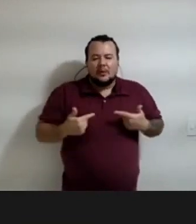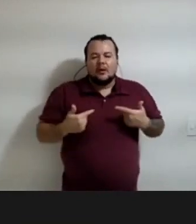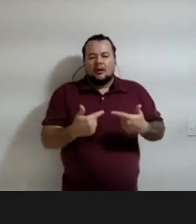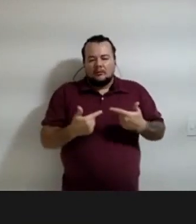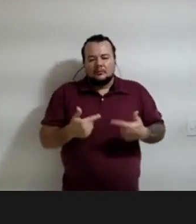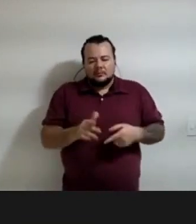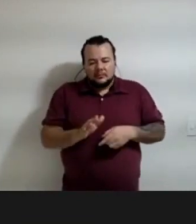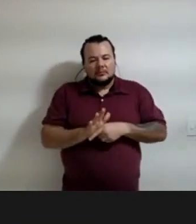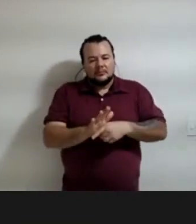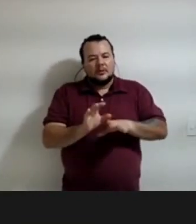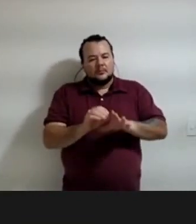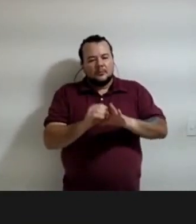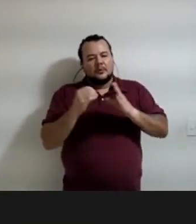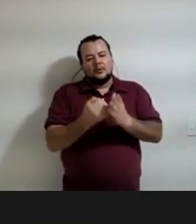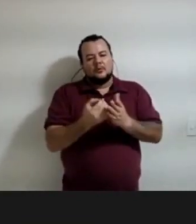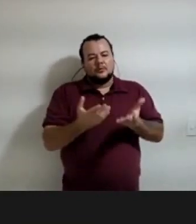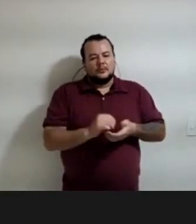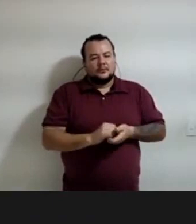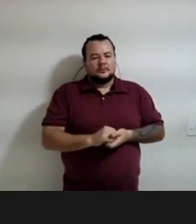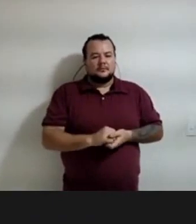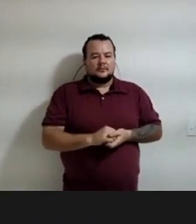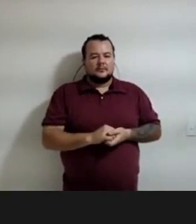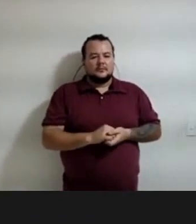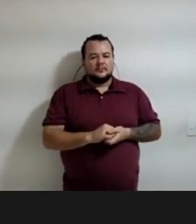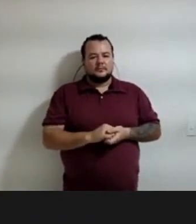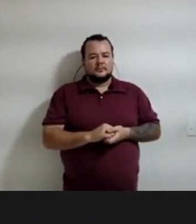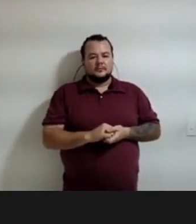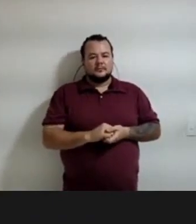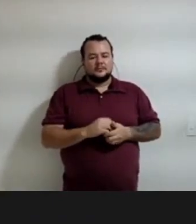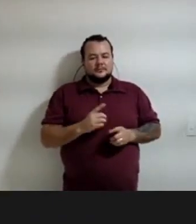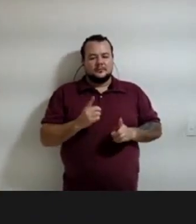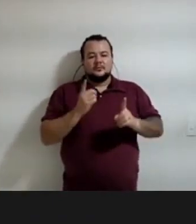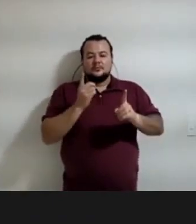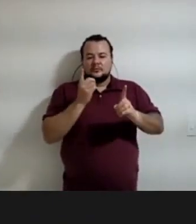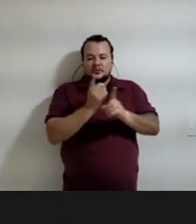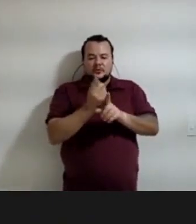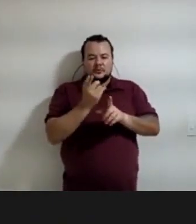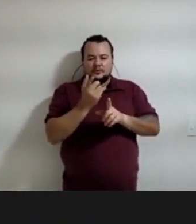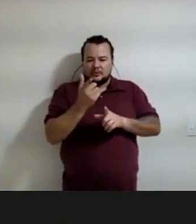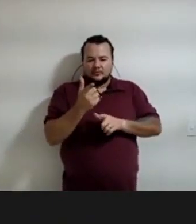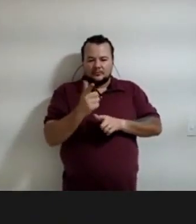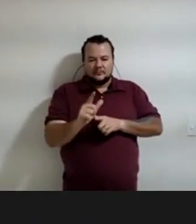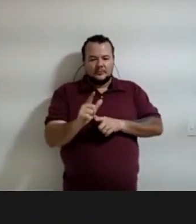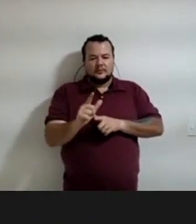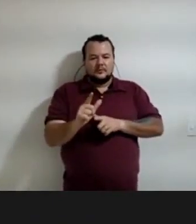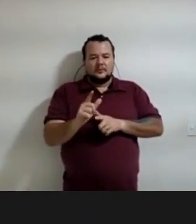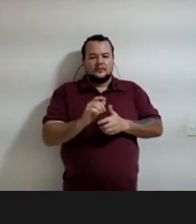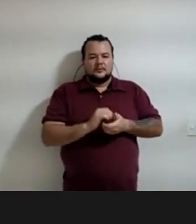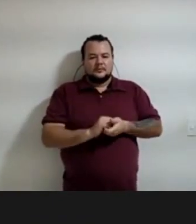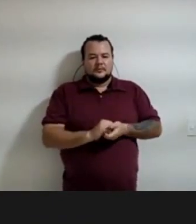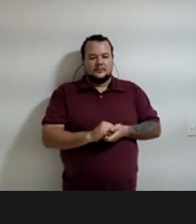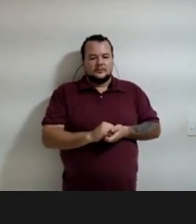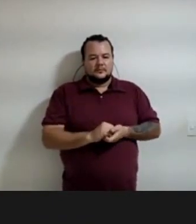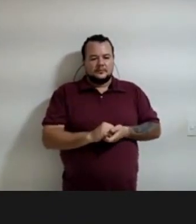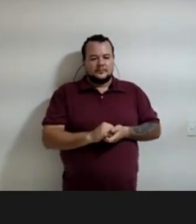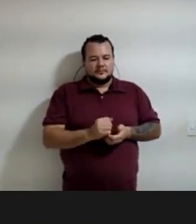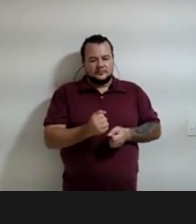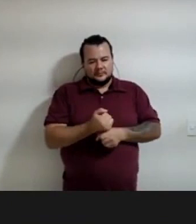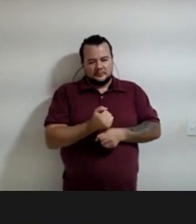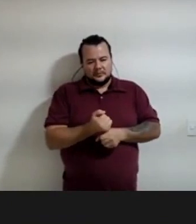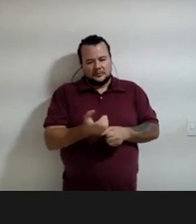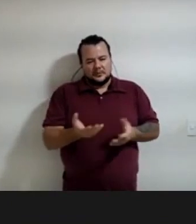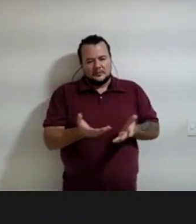extensão. E nos encontramos novamente no Senal esse ano e